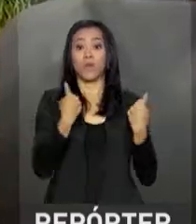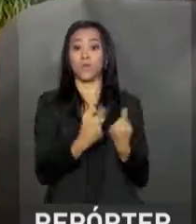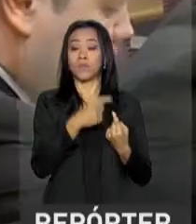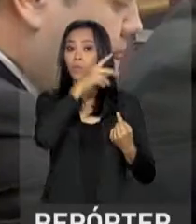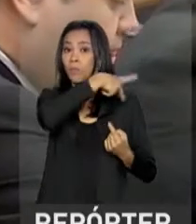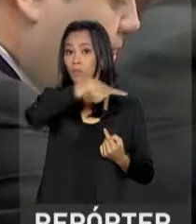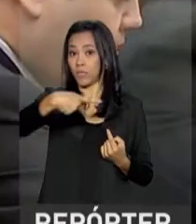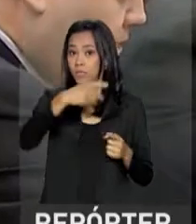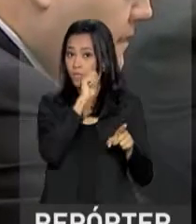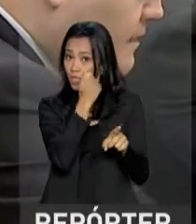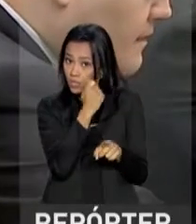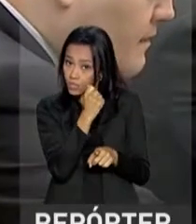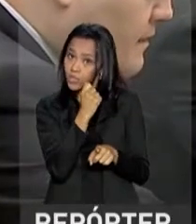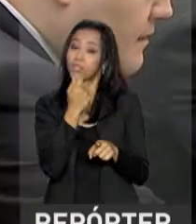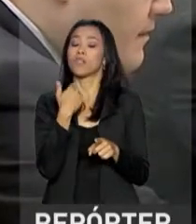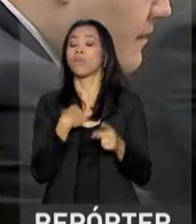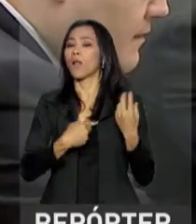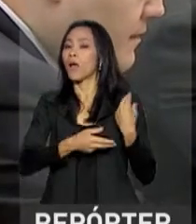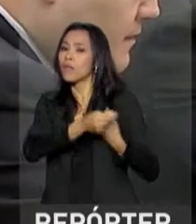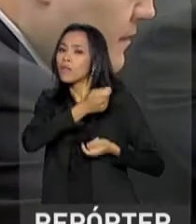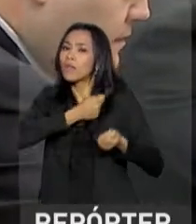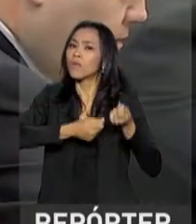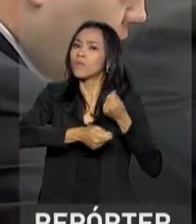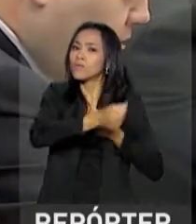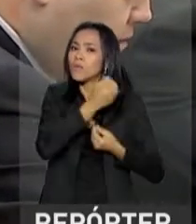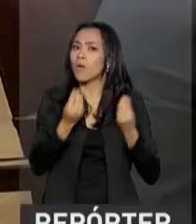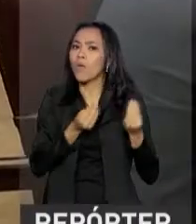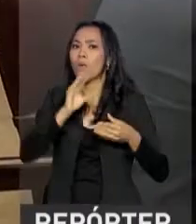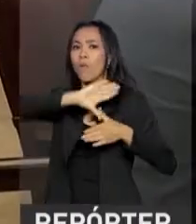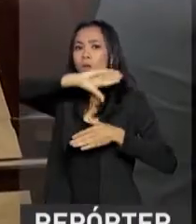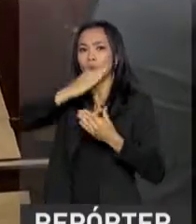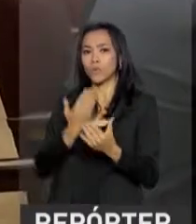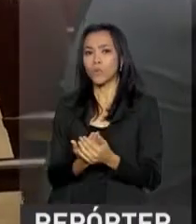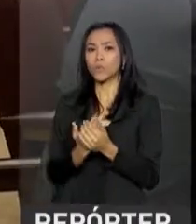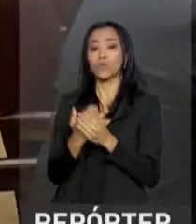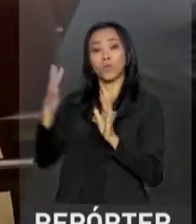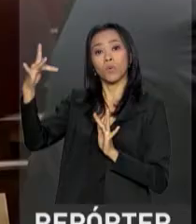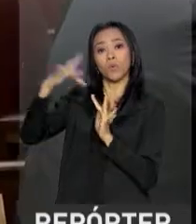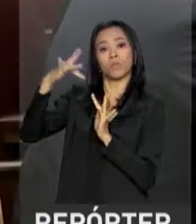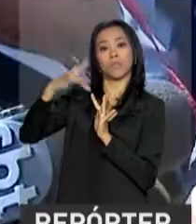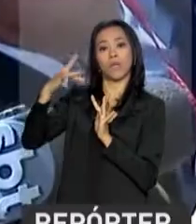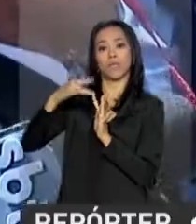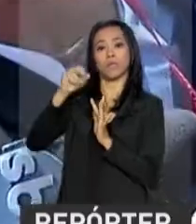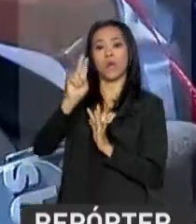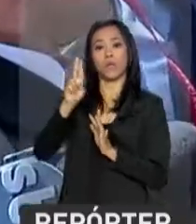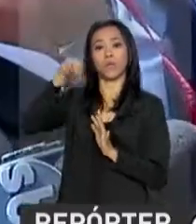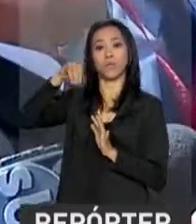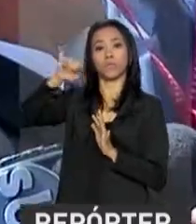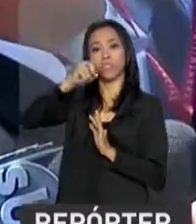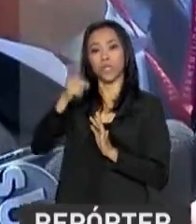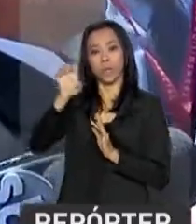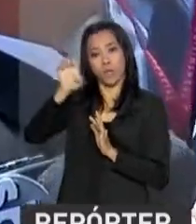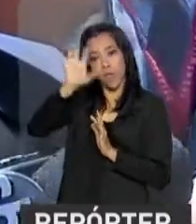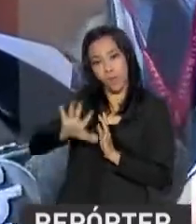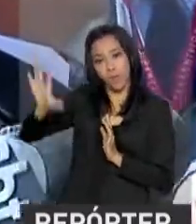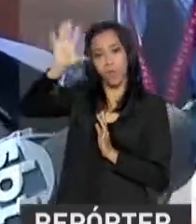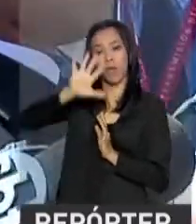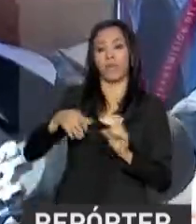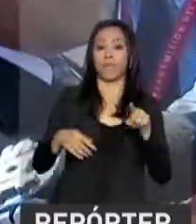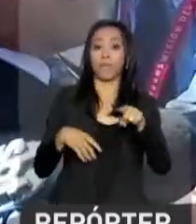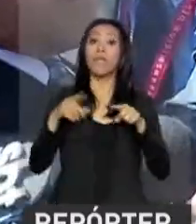Macri, para tratar das negociações do Mercosul com a União Europeia. Temos alguns pequenos pontos